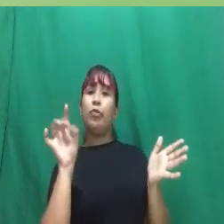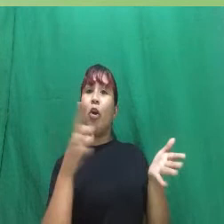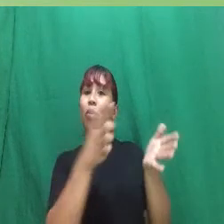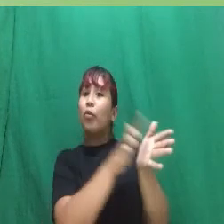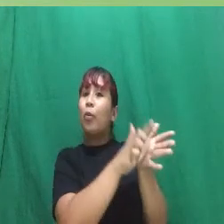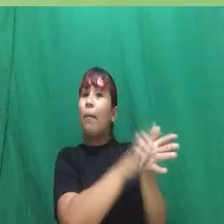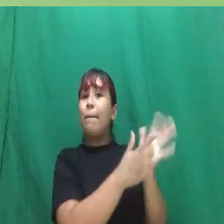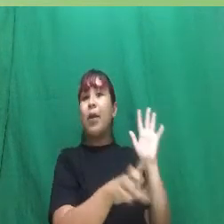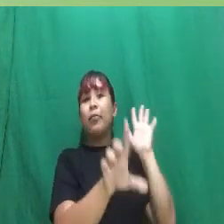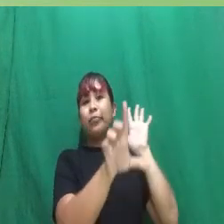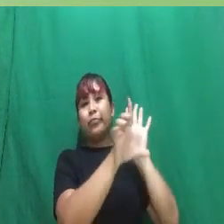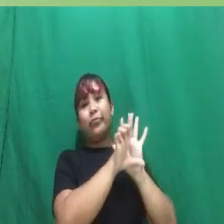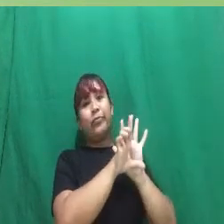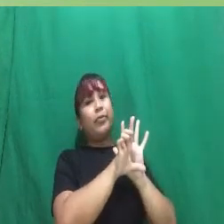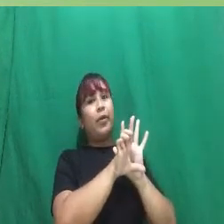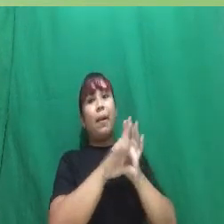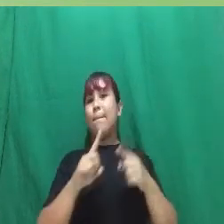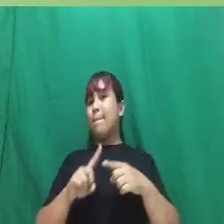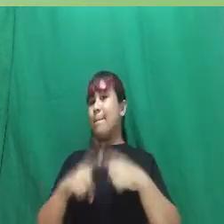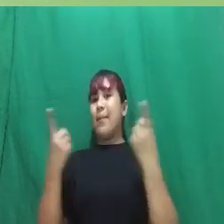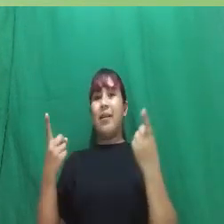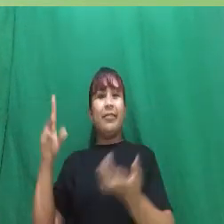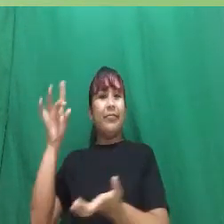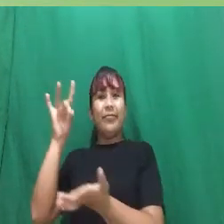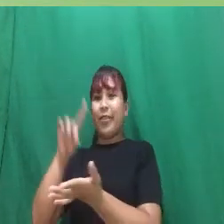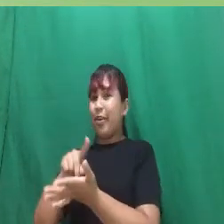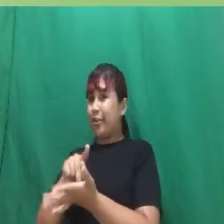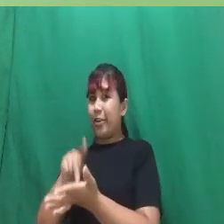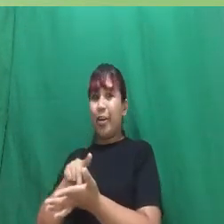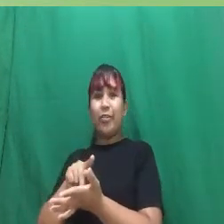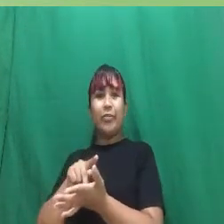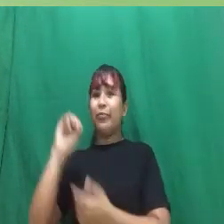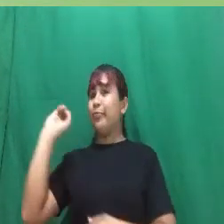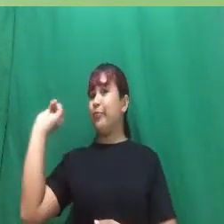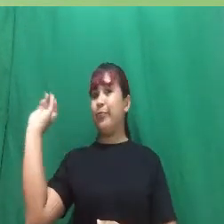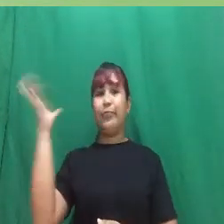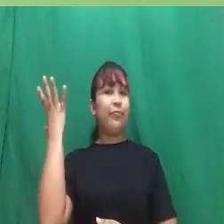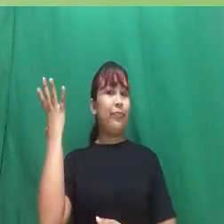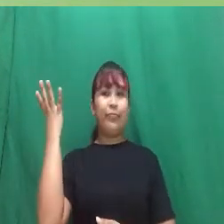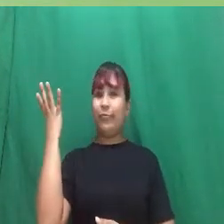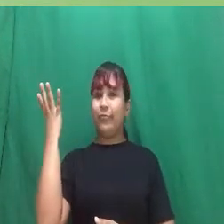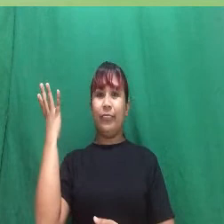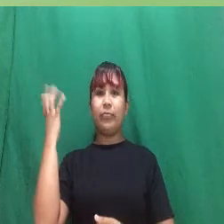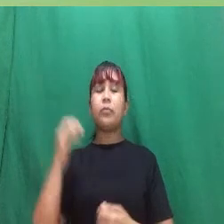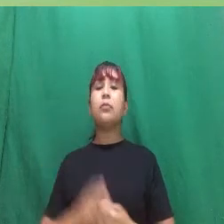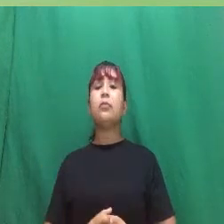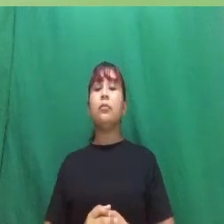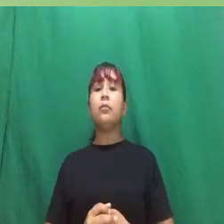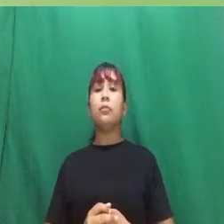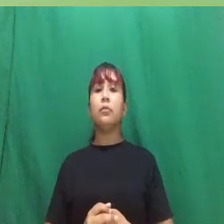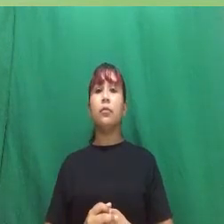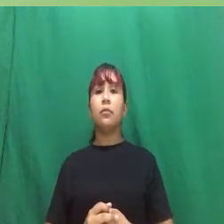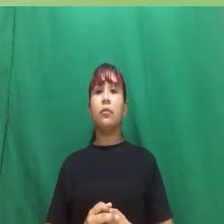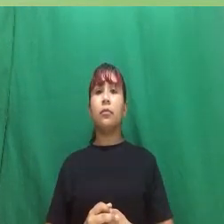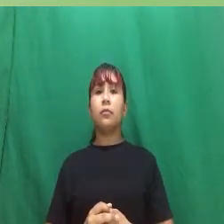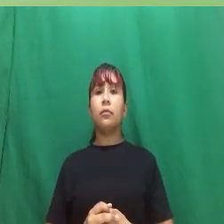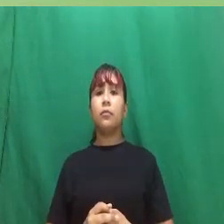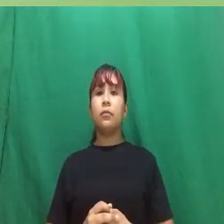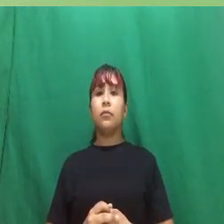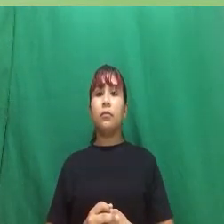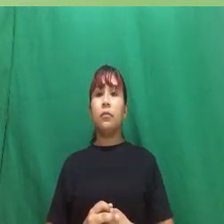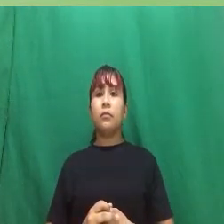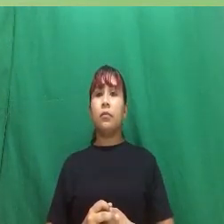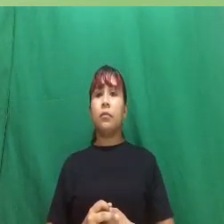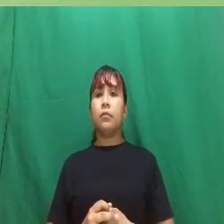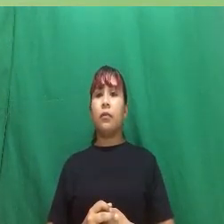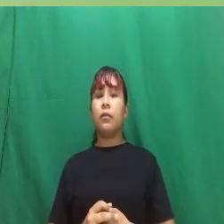Fórum de Diversidade e do Fórum de Educação e Diversidade Étnico-Racial do Maranhão, FEDERMA.